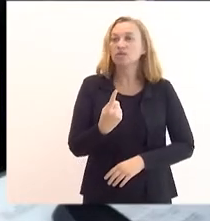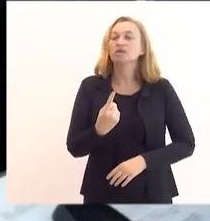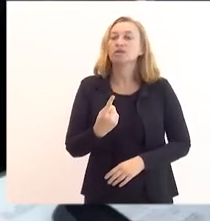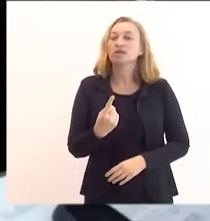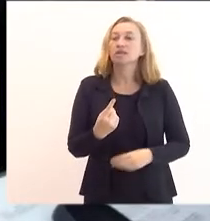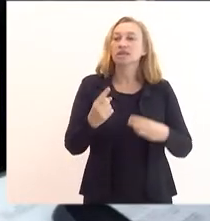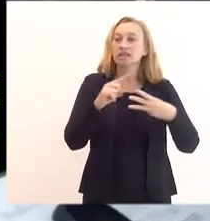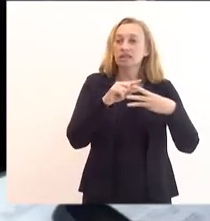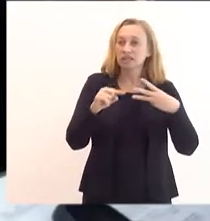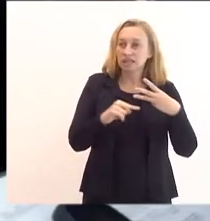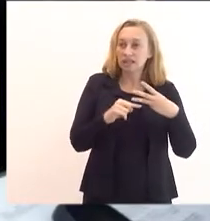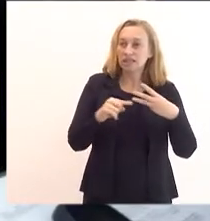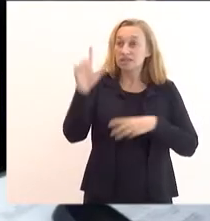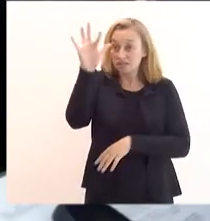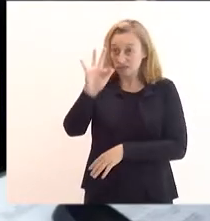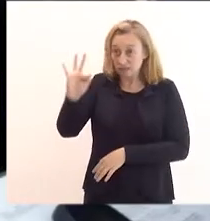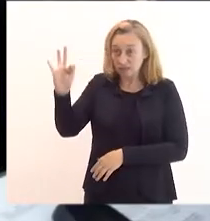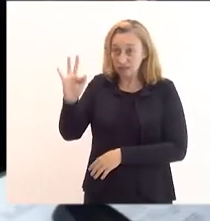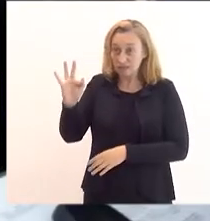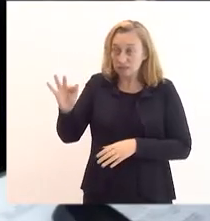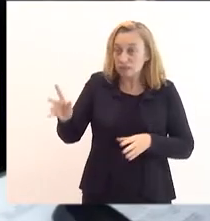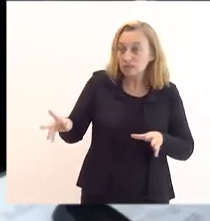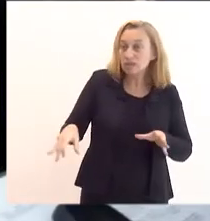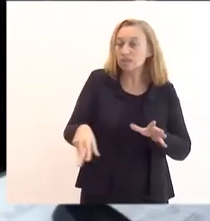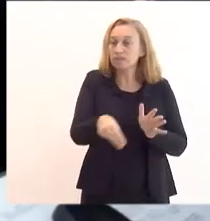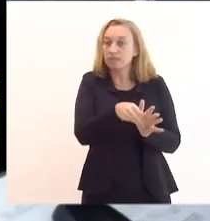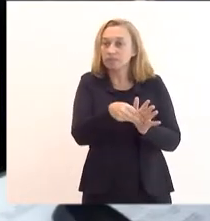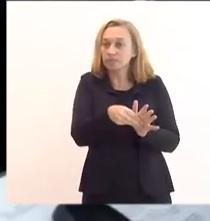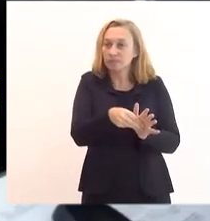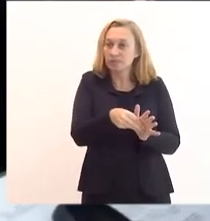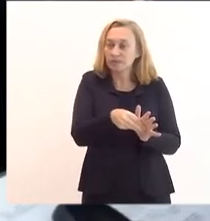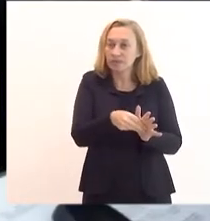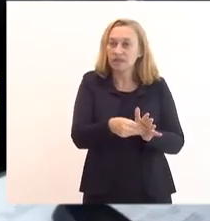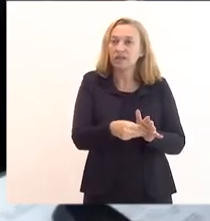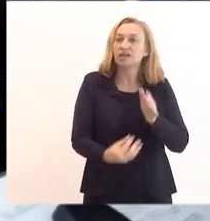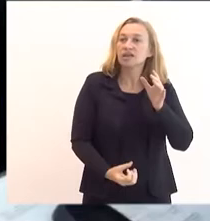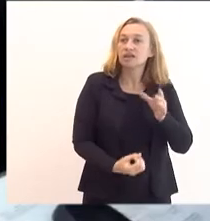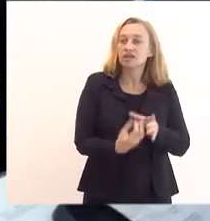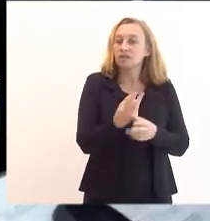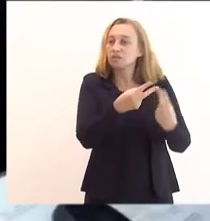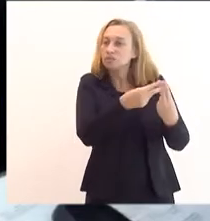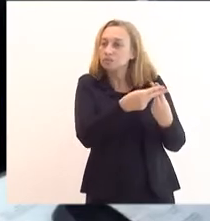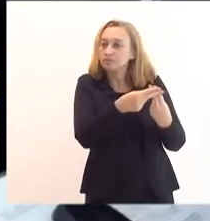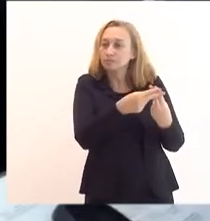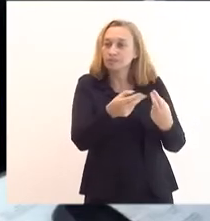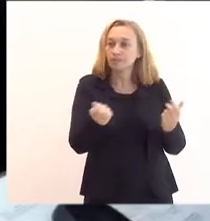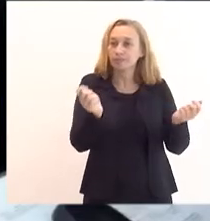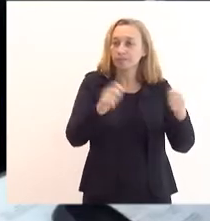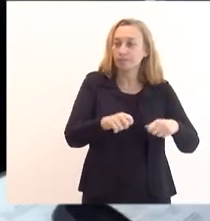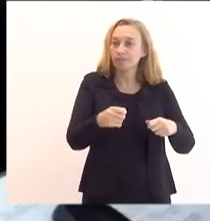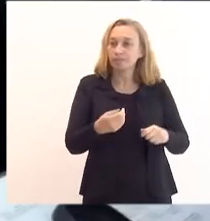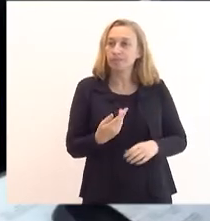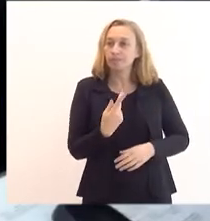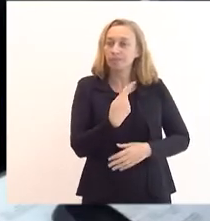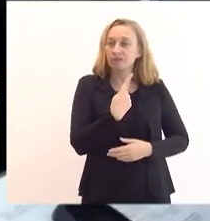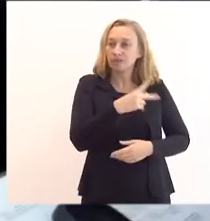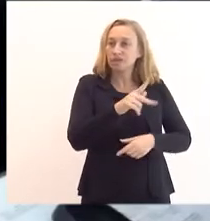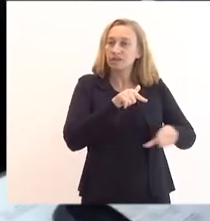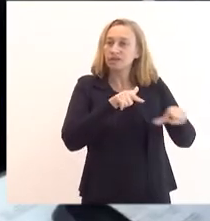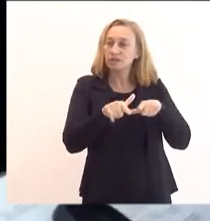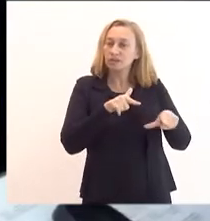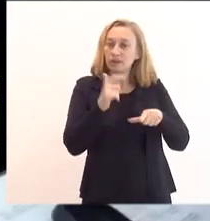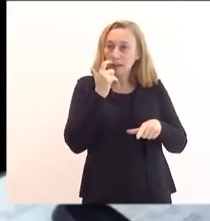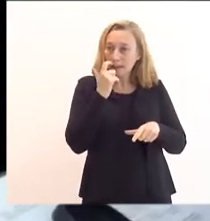São três entes federativos que participam e gerem o SUS. E na esfera de suas competências, esses entes